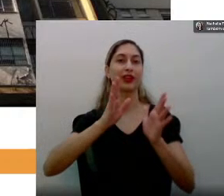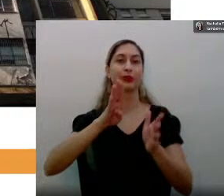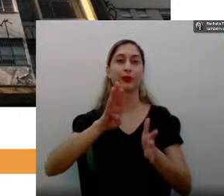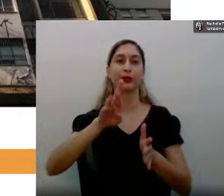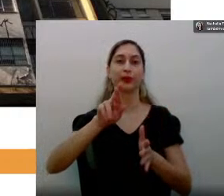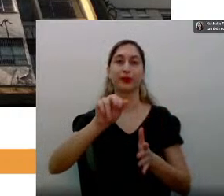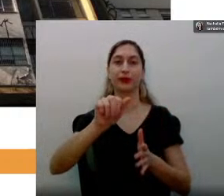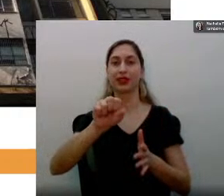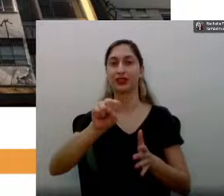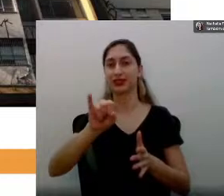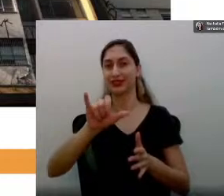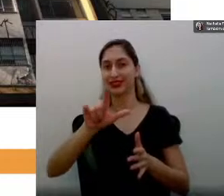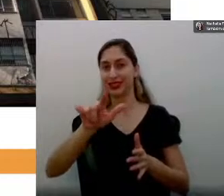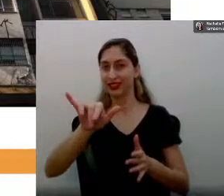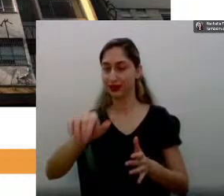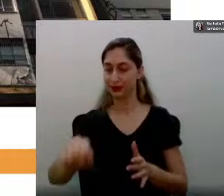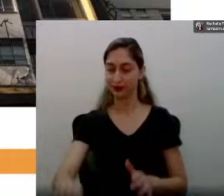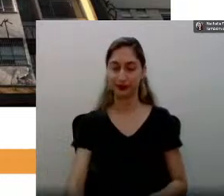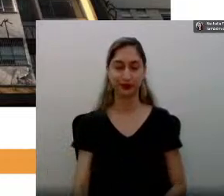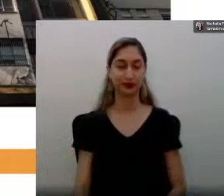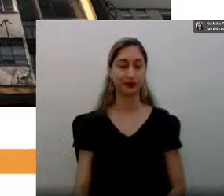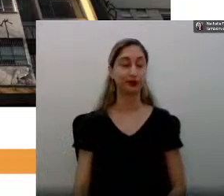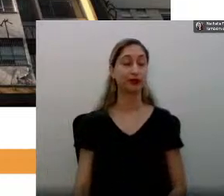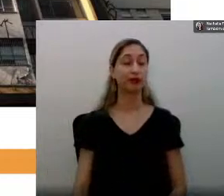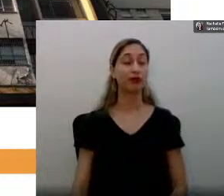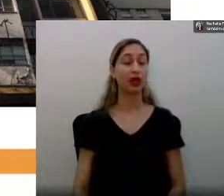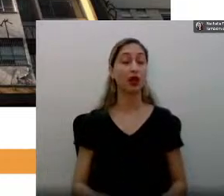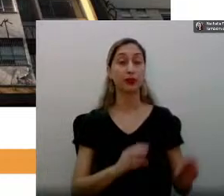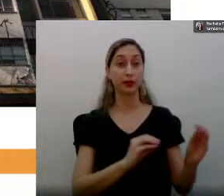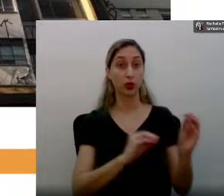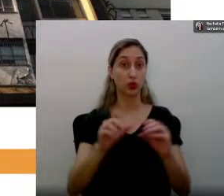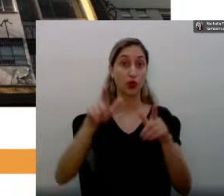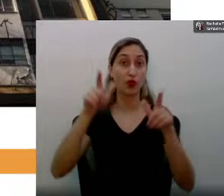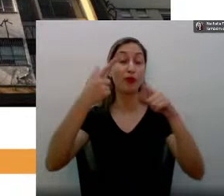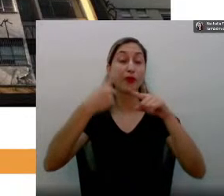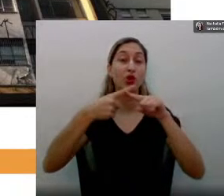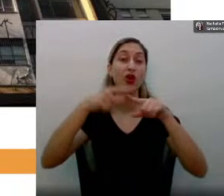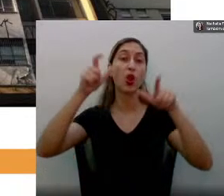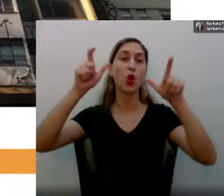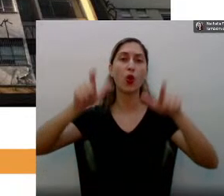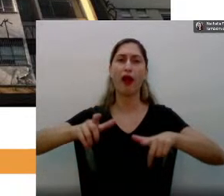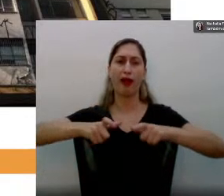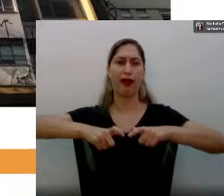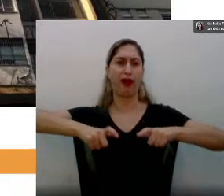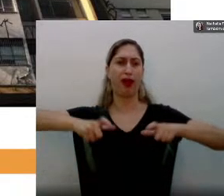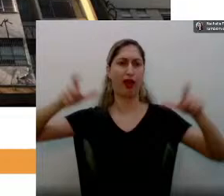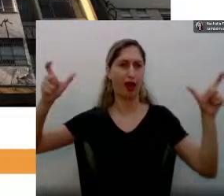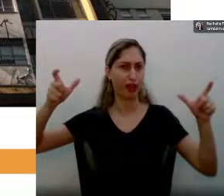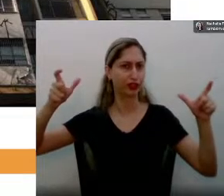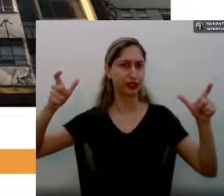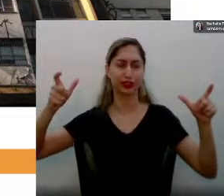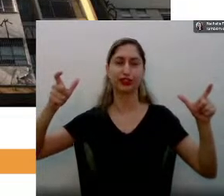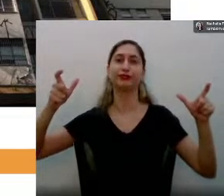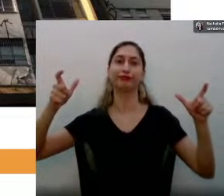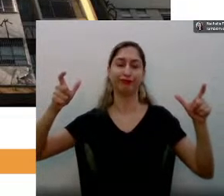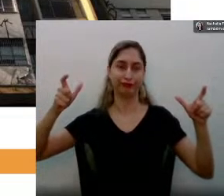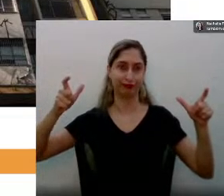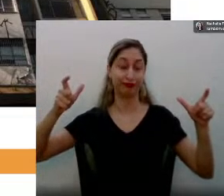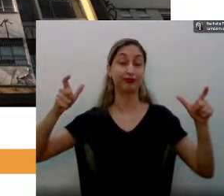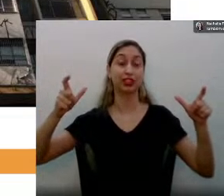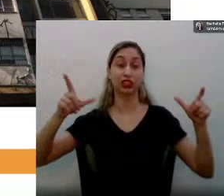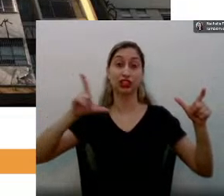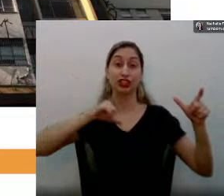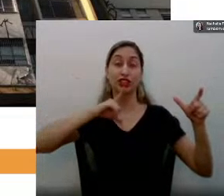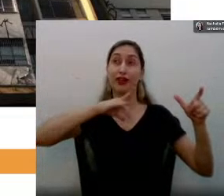E por que isso porque lá era maior ainda tá não era muito maior porque já tinha